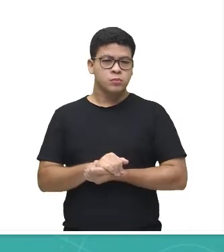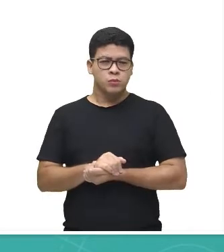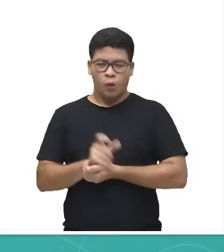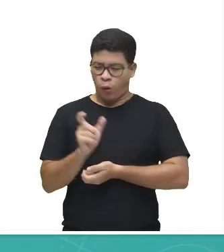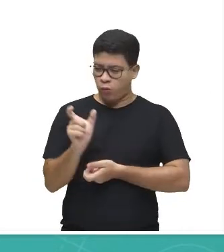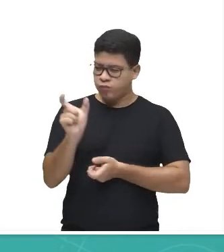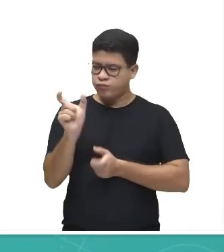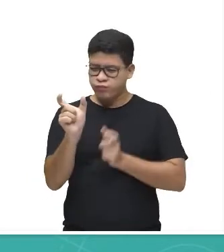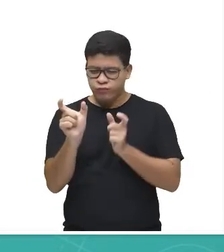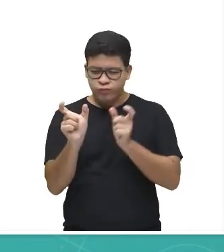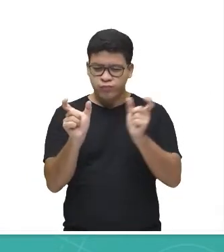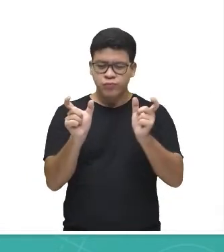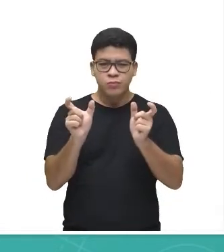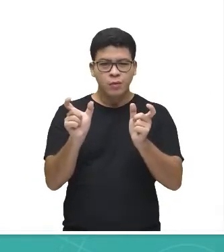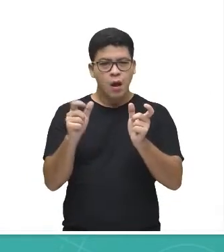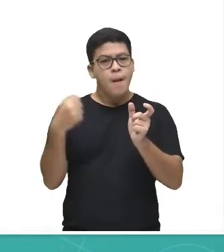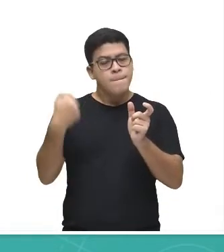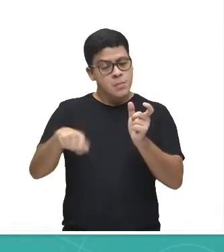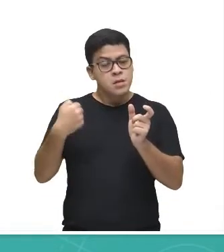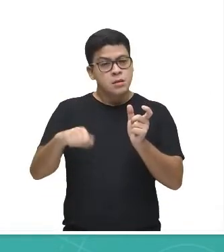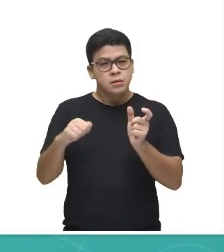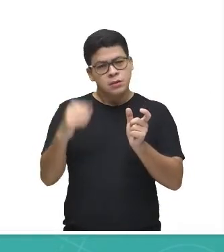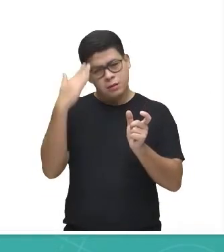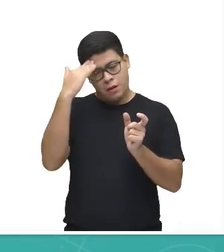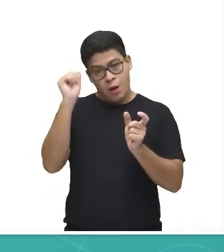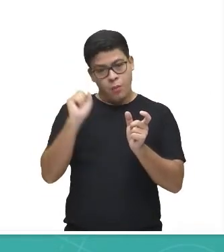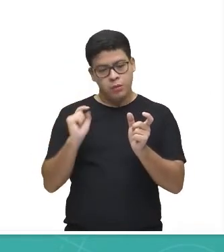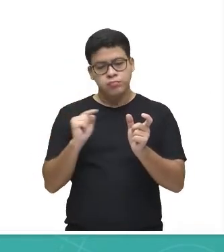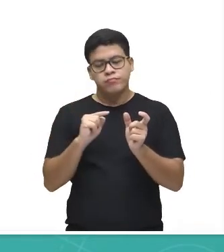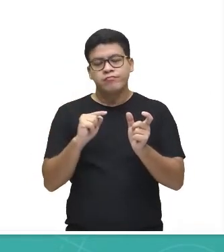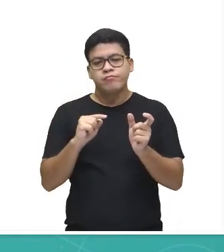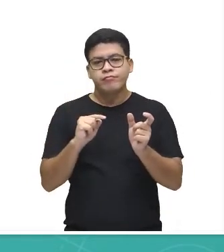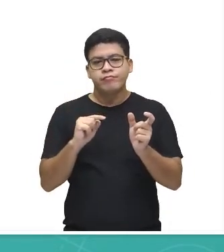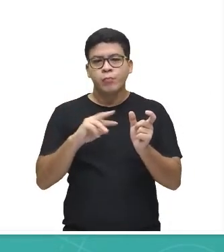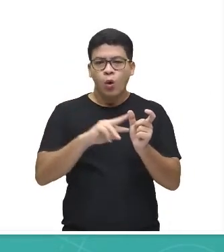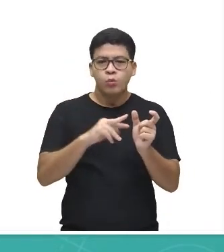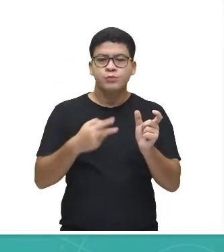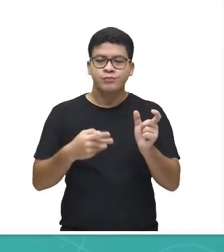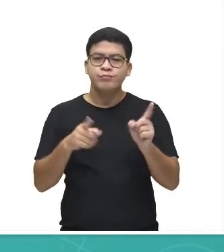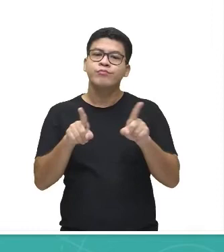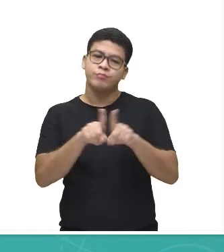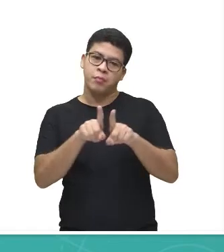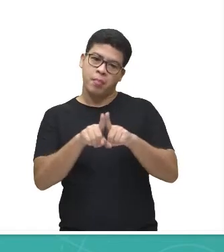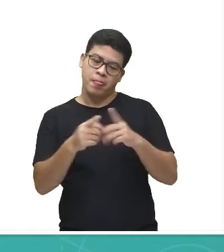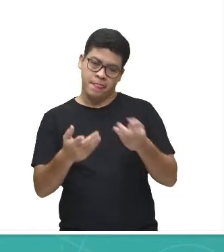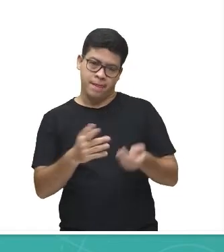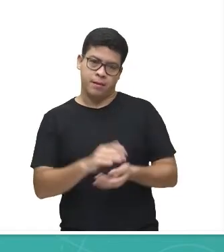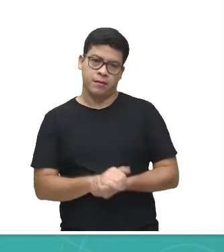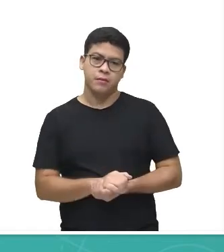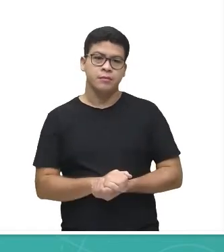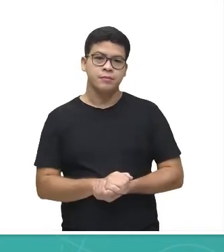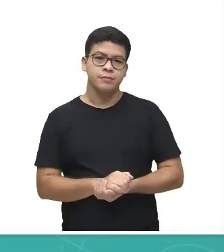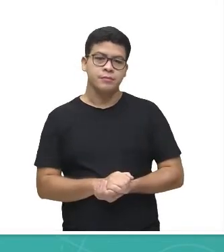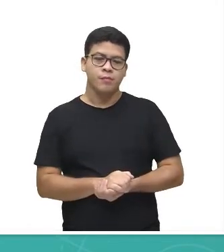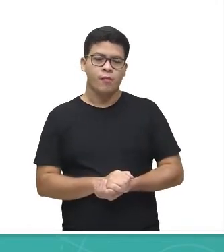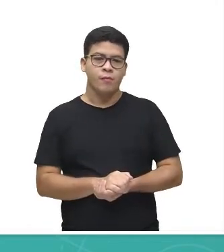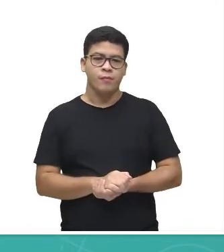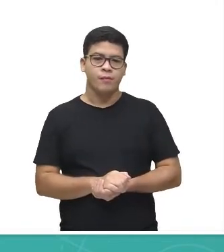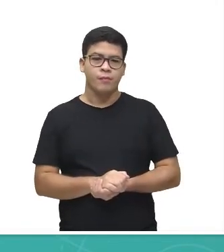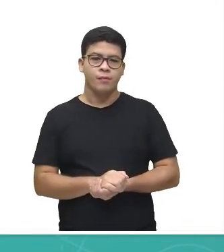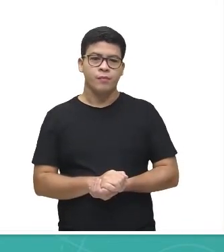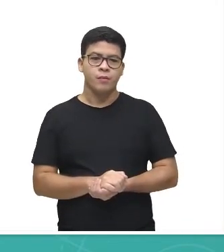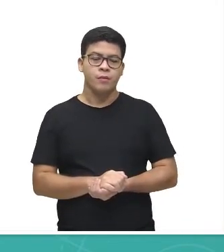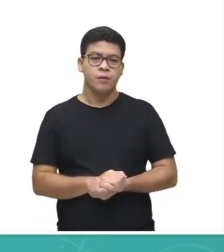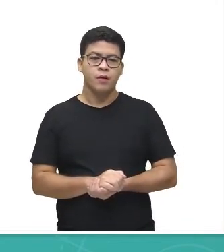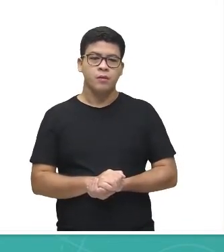essas palavras, a gente precisa saber o que significa cada uma delas. Né? Então, a gente já viu que parcela é um dos números,